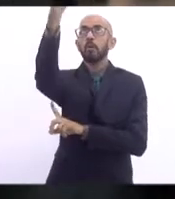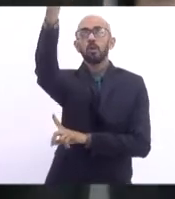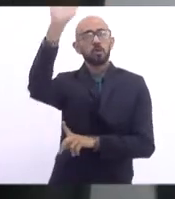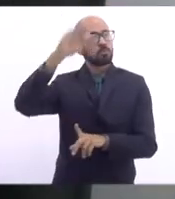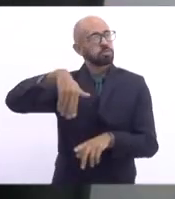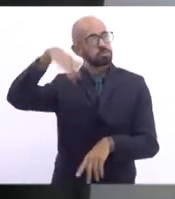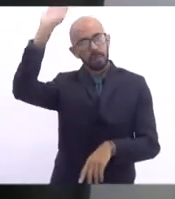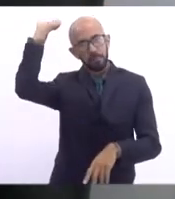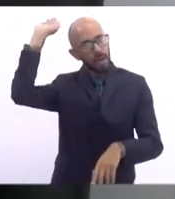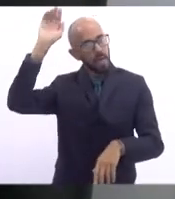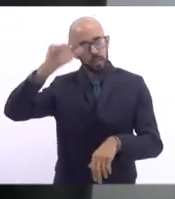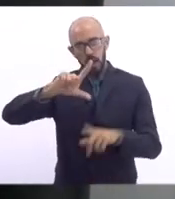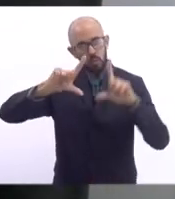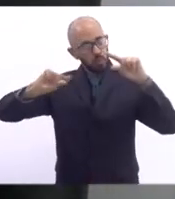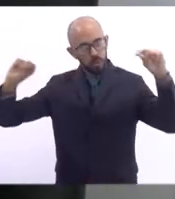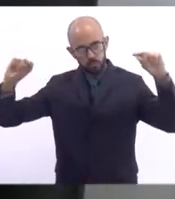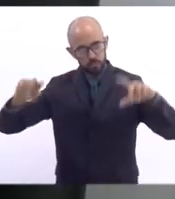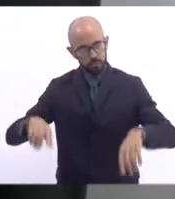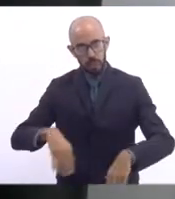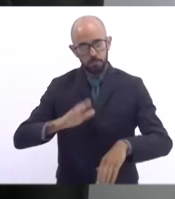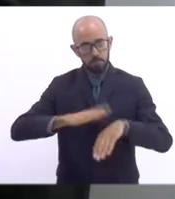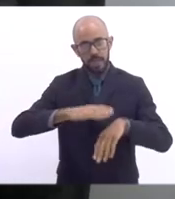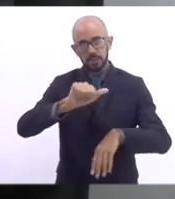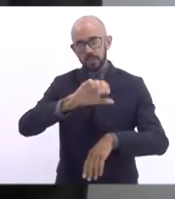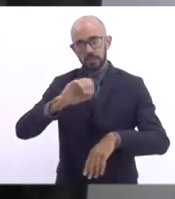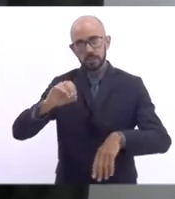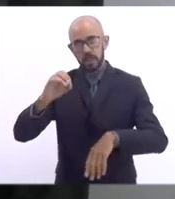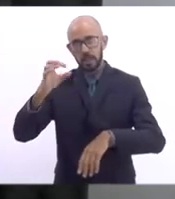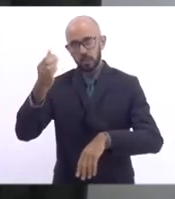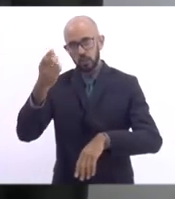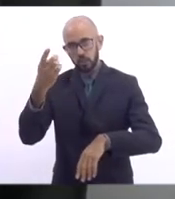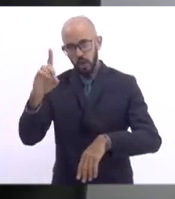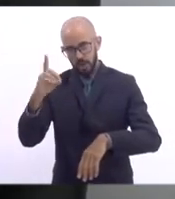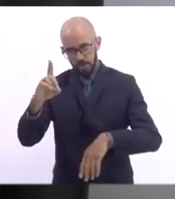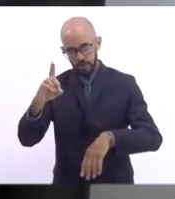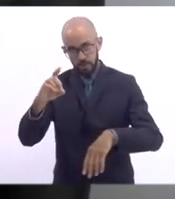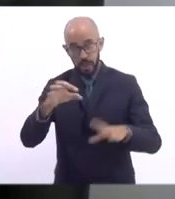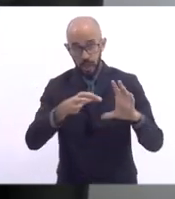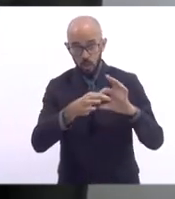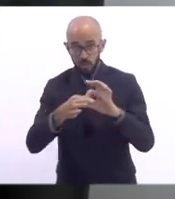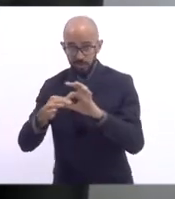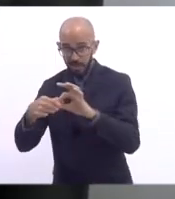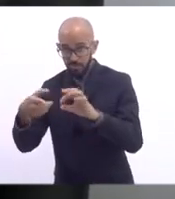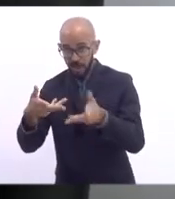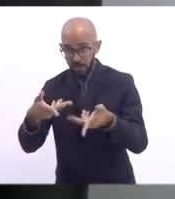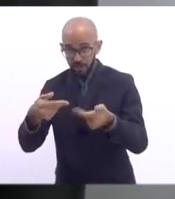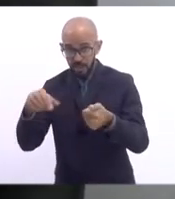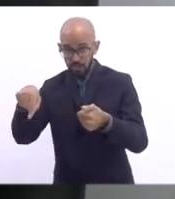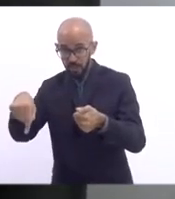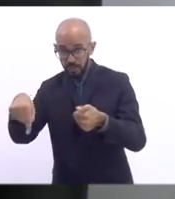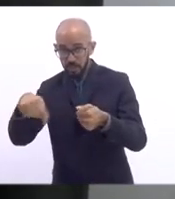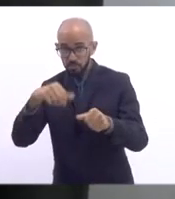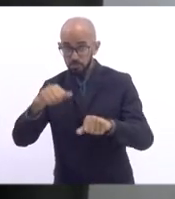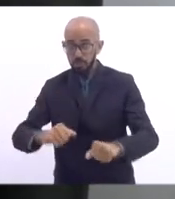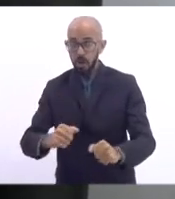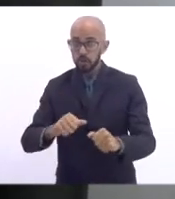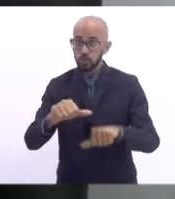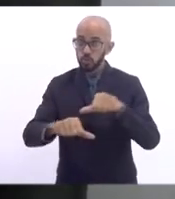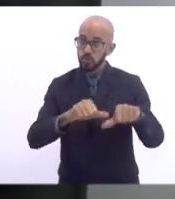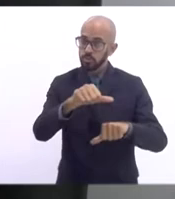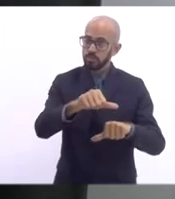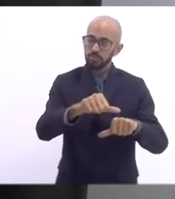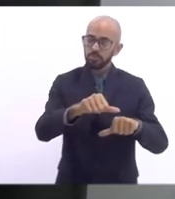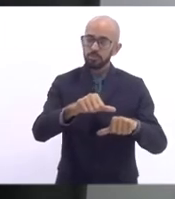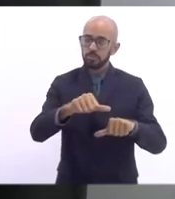100 dólares este cenário maravilhoso pode se transformar em dois anos num